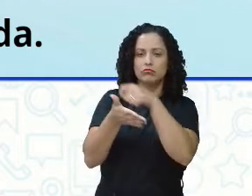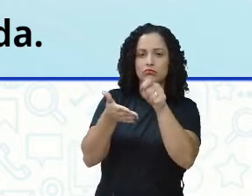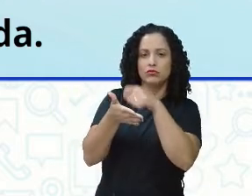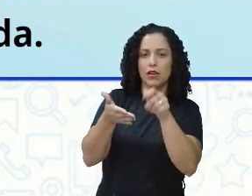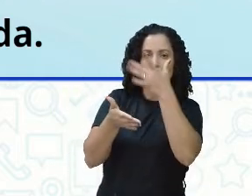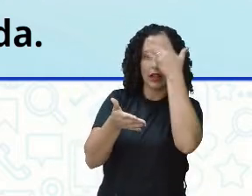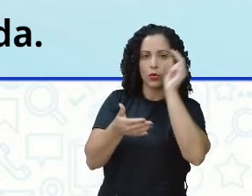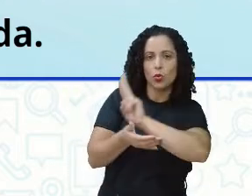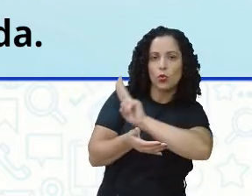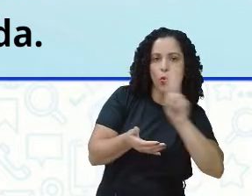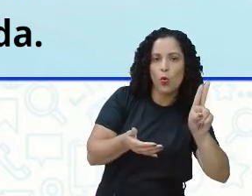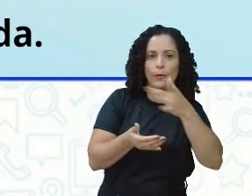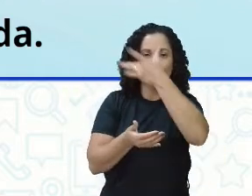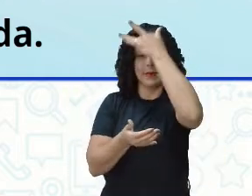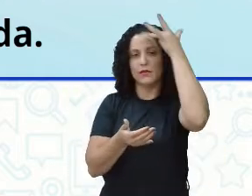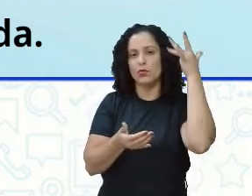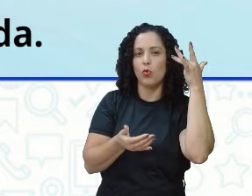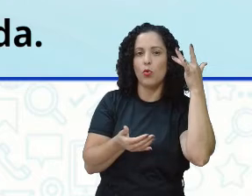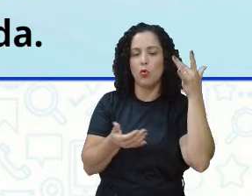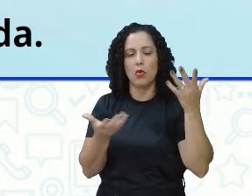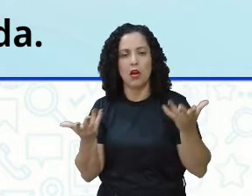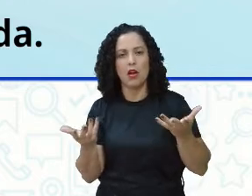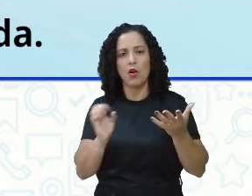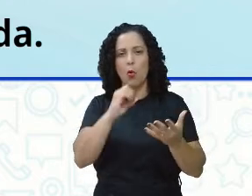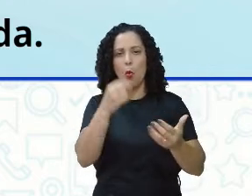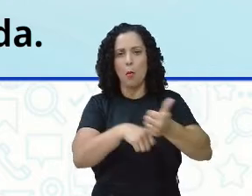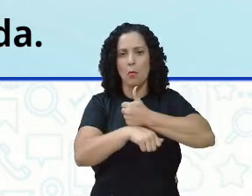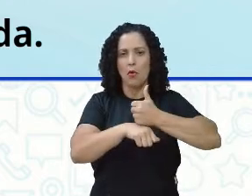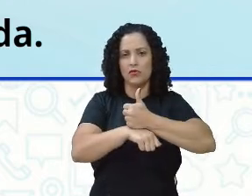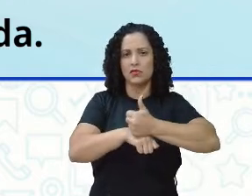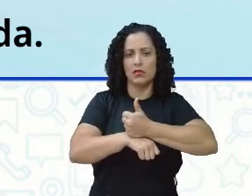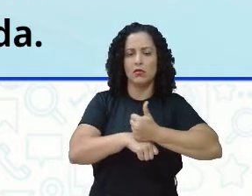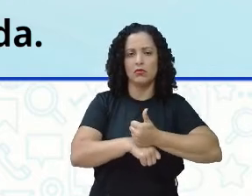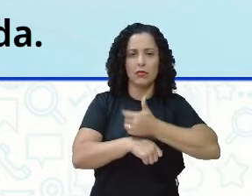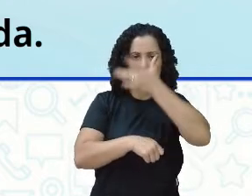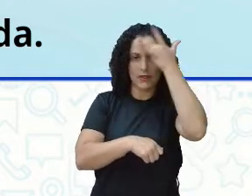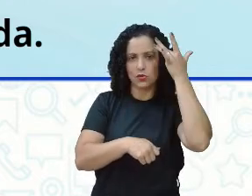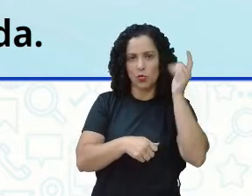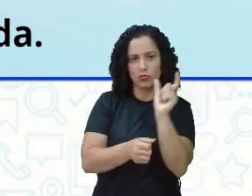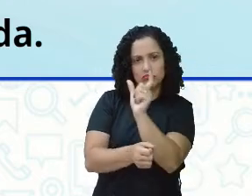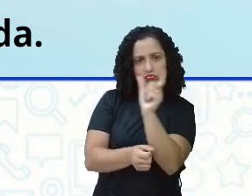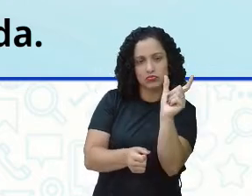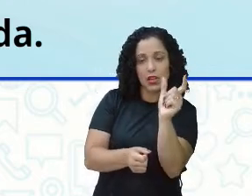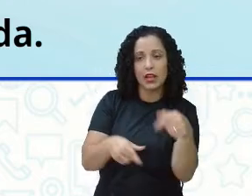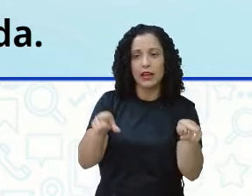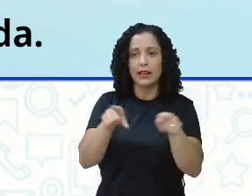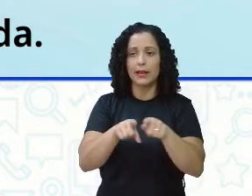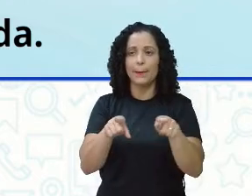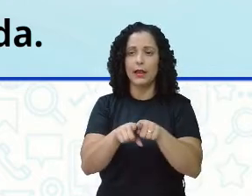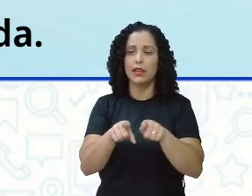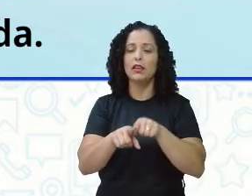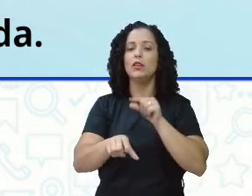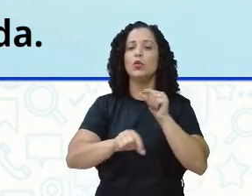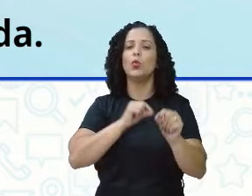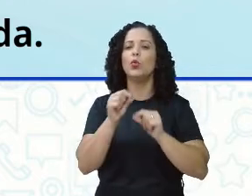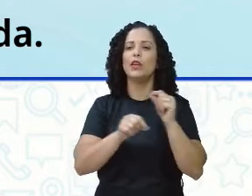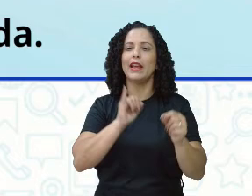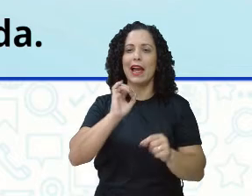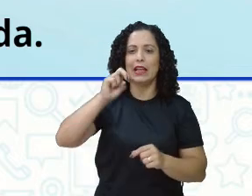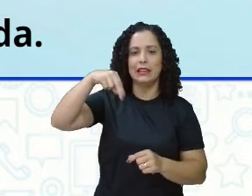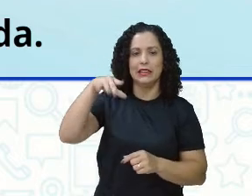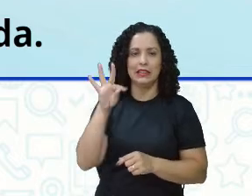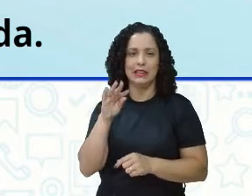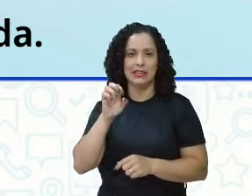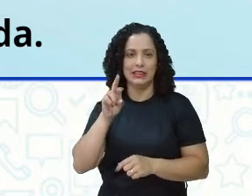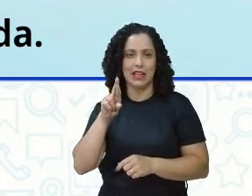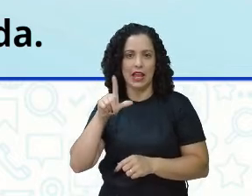Seja pelo título, seja pelo nome, seja pela profissão, etc. Interlocução com o destinatário, ou seja, o assunto da